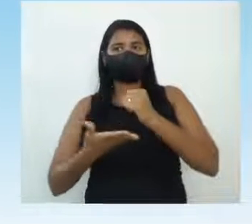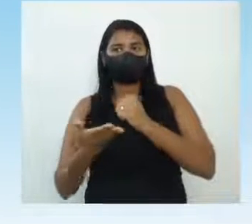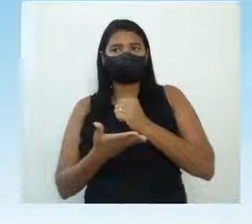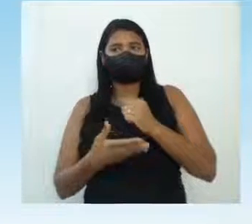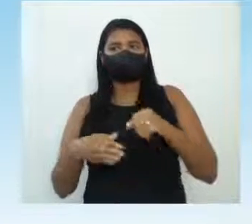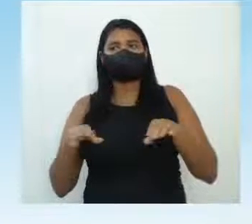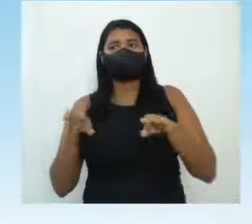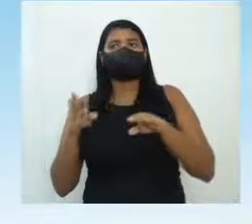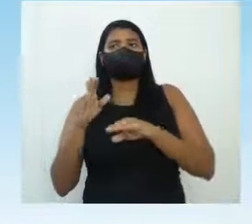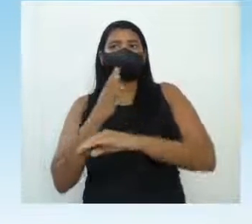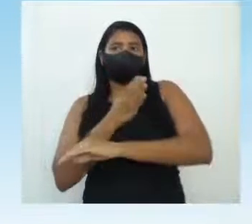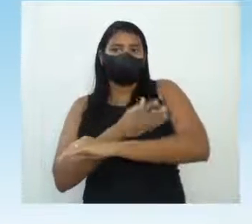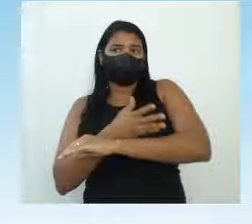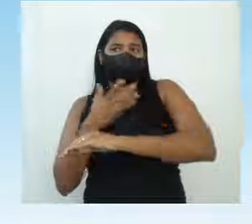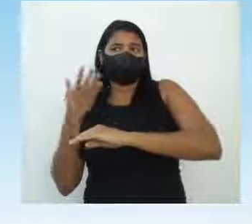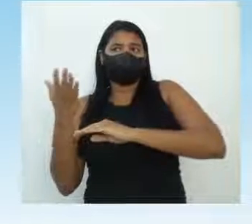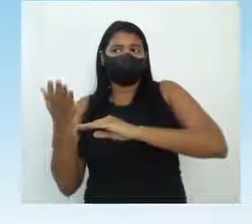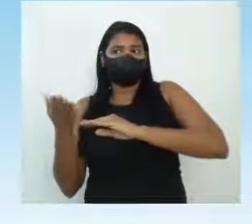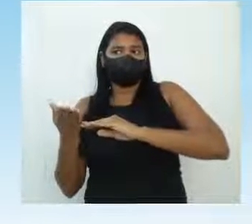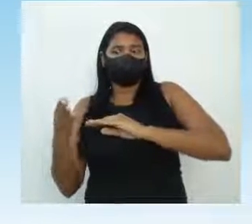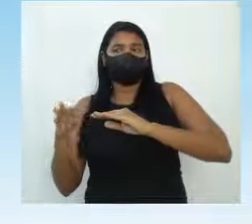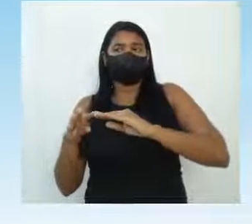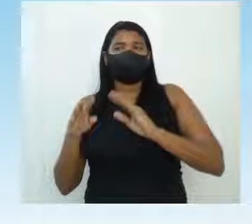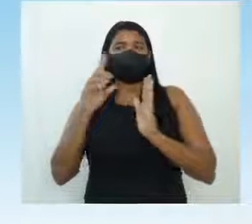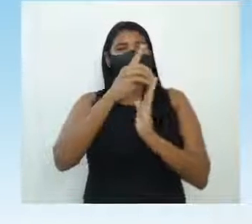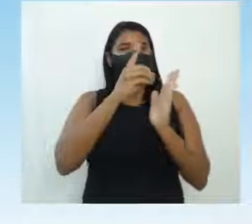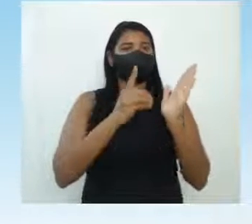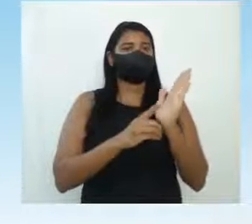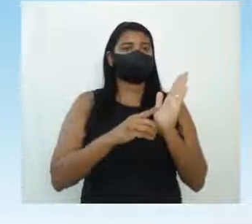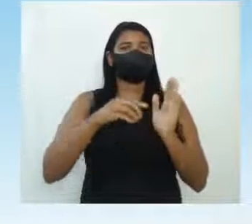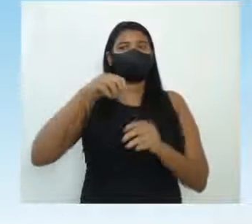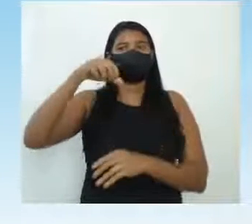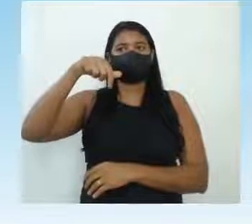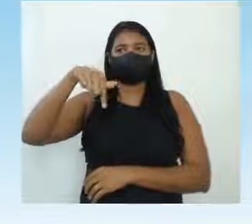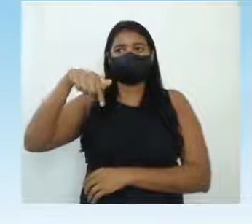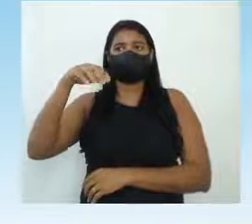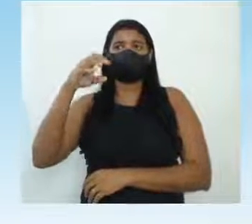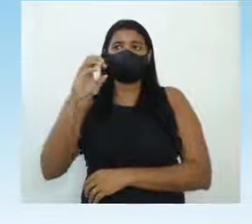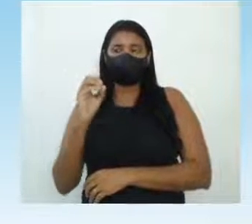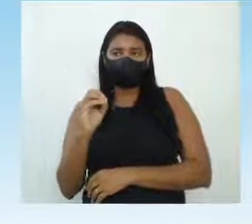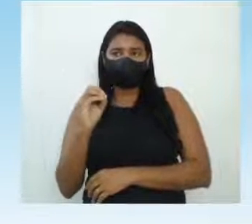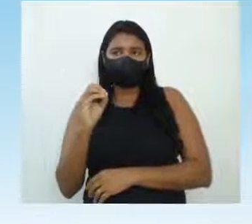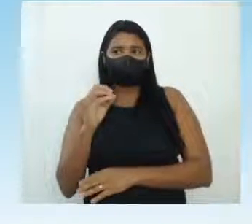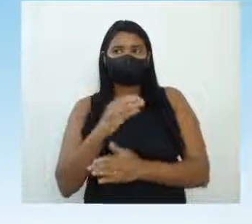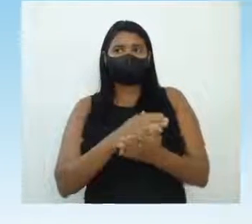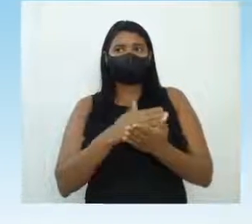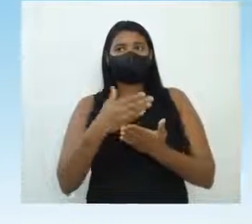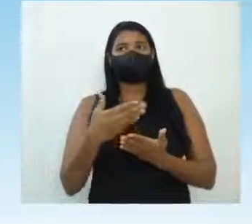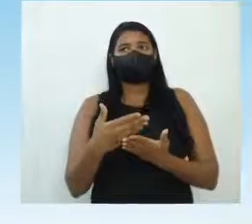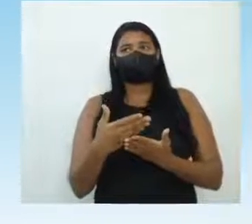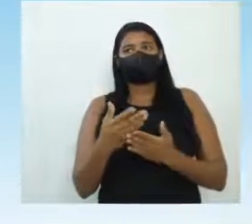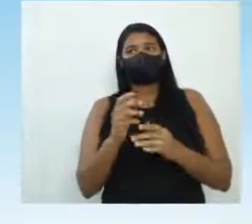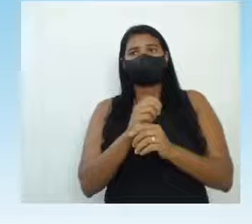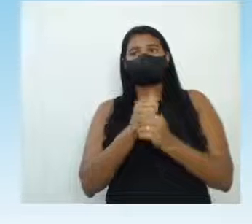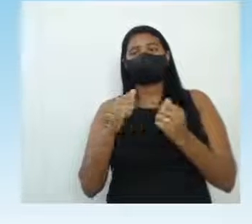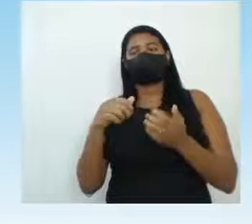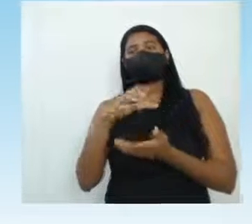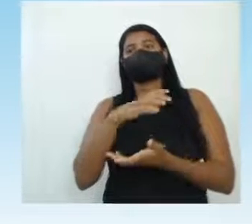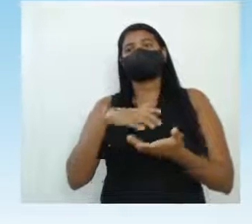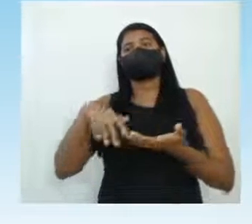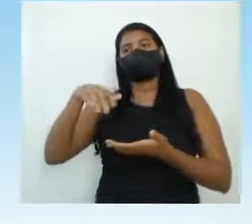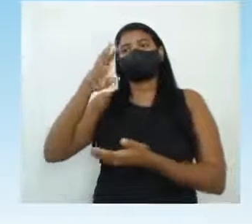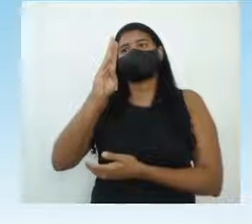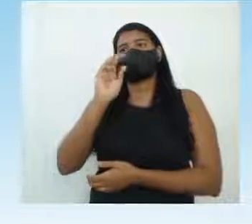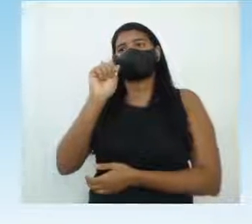moderna, mas ela vai acontecer mais na década de 70 e é o pontapé inicial da quebra da hegemonia do balé